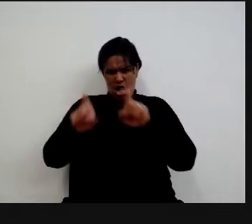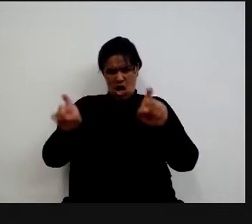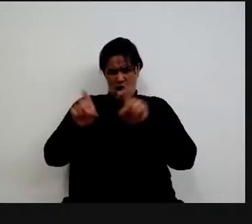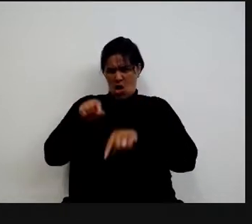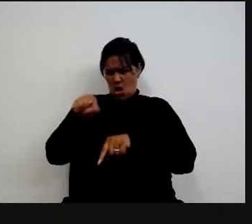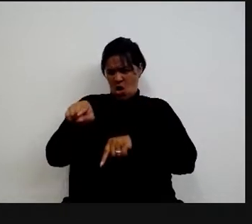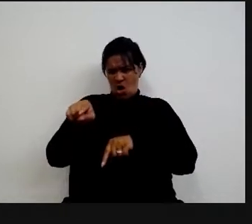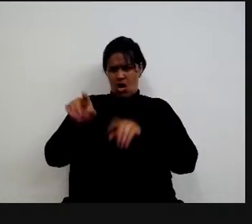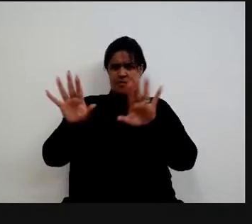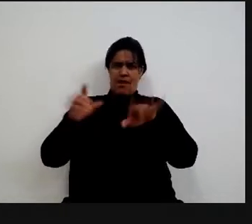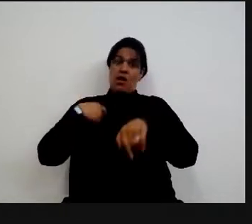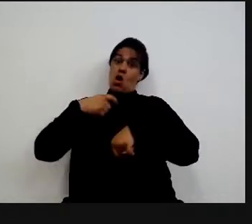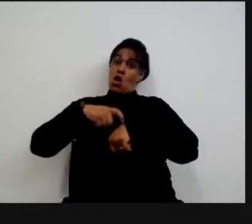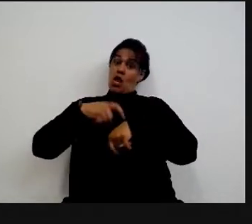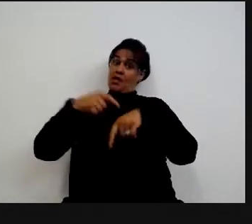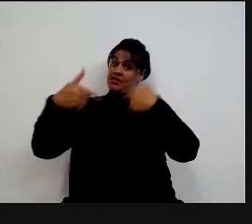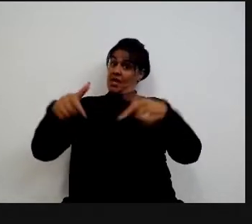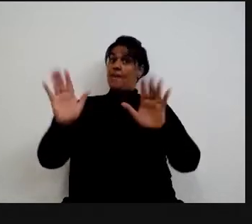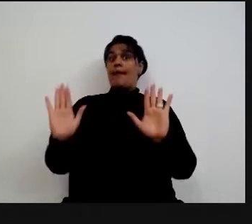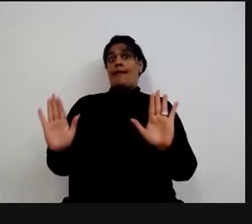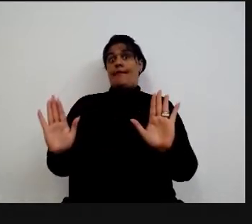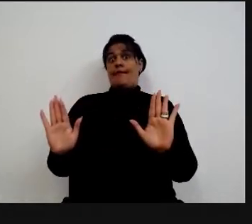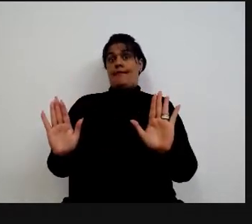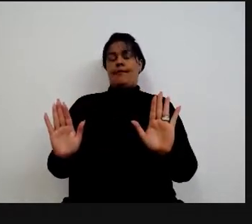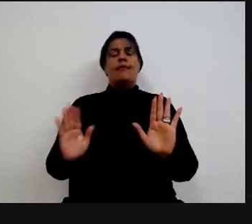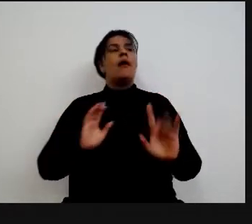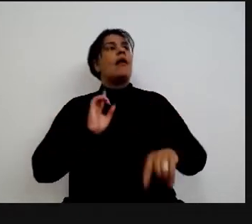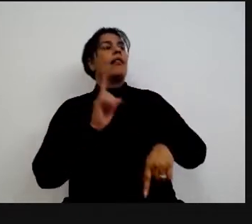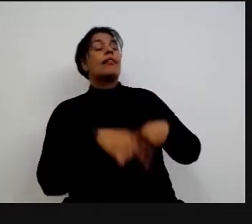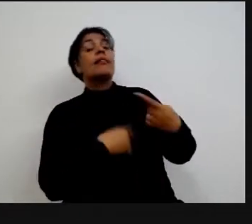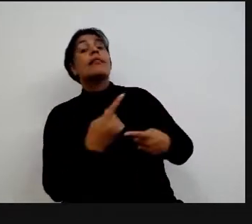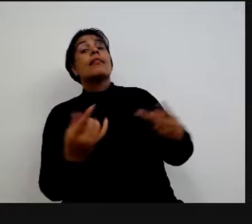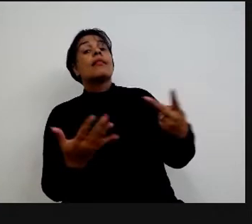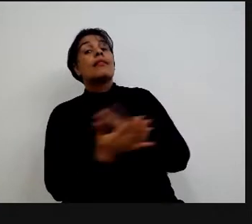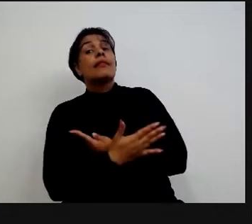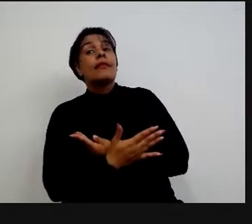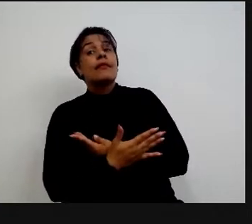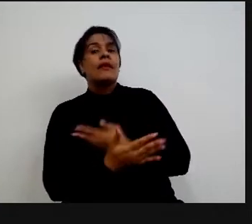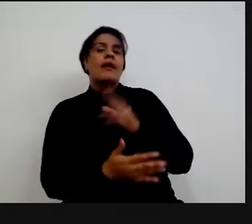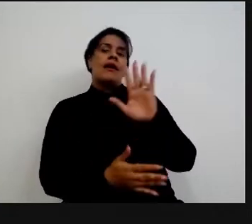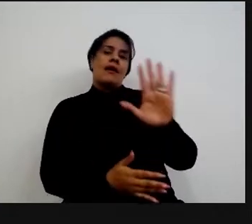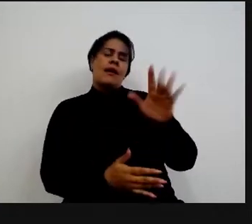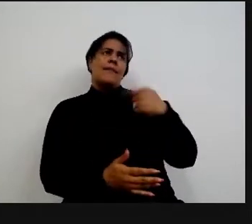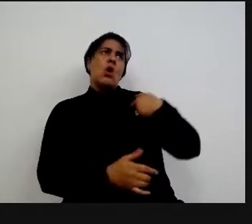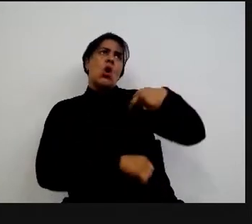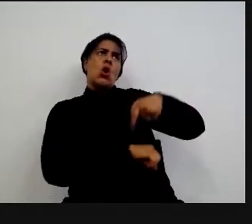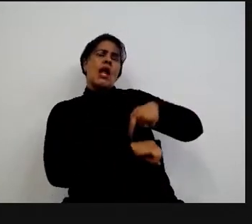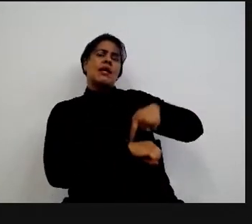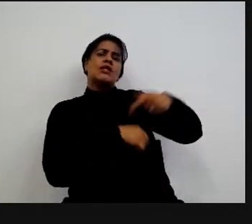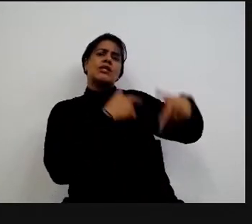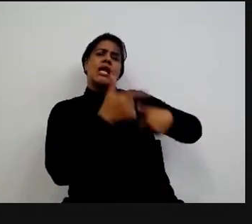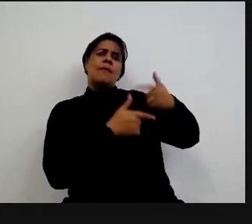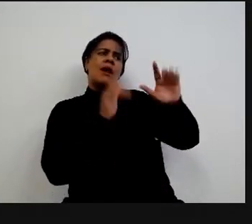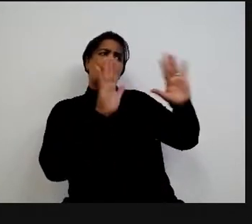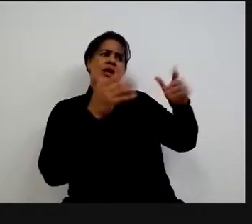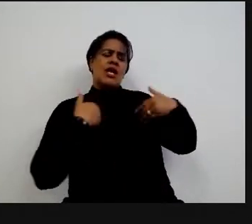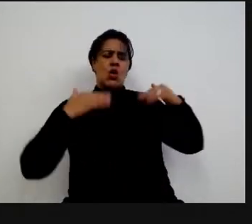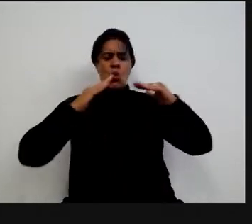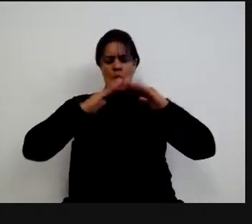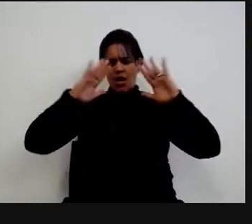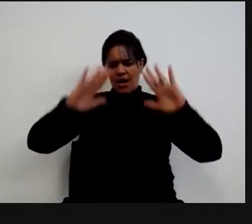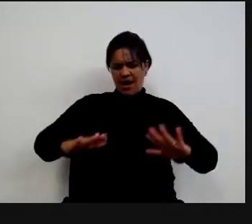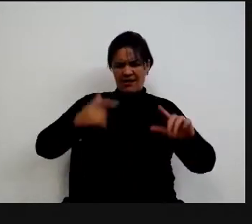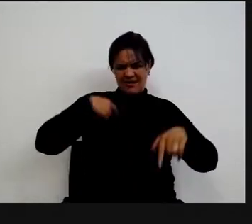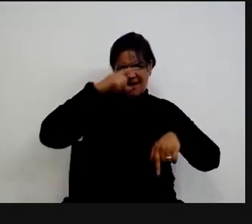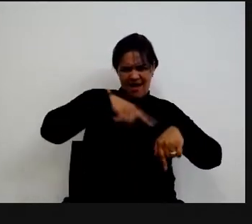fazer um curso, mas é no meu horário de trabalho. Mas aí houve a complicação, a confusão, né? Meu horário de trabalho agora é o quê? Eu estou em casa, é de 6